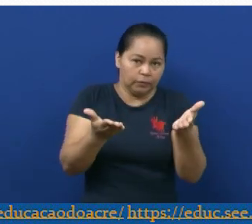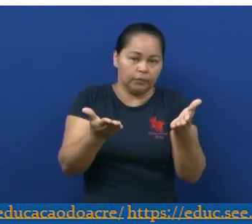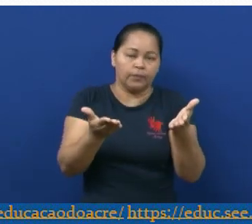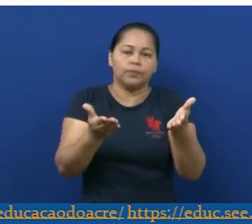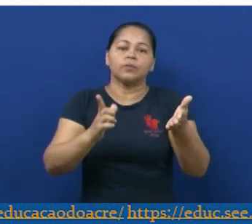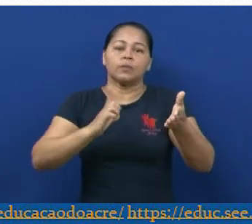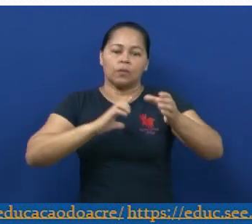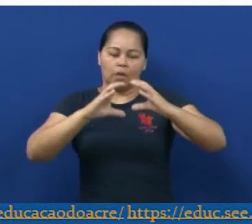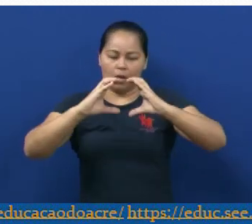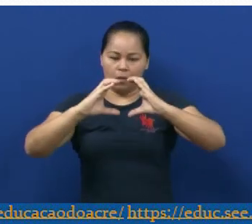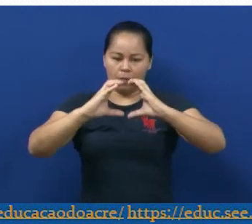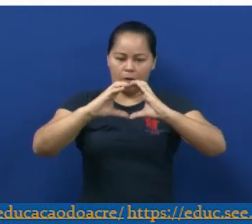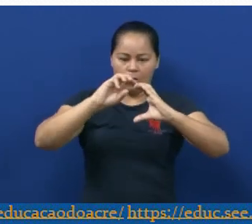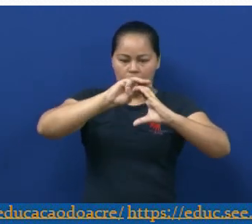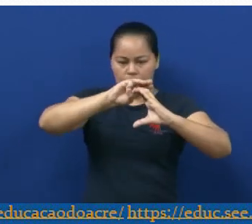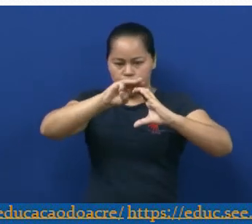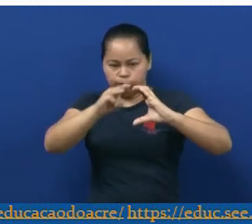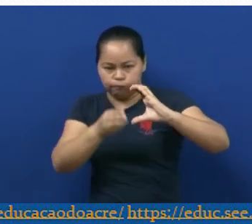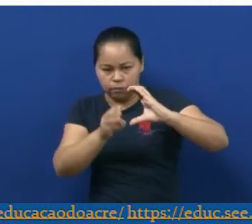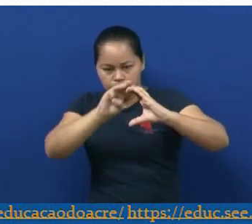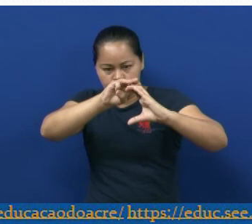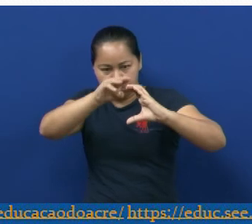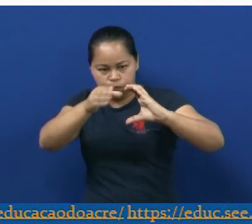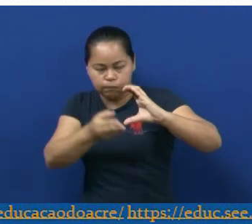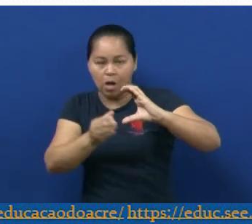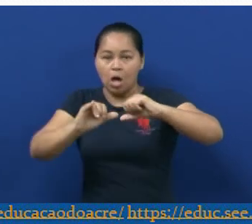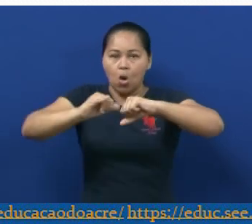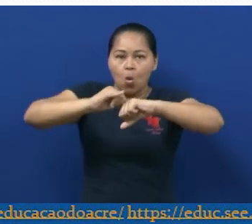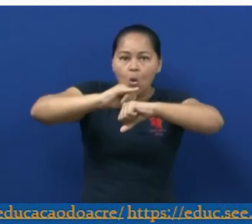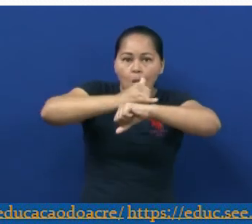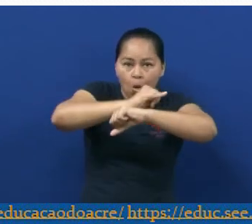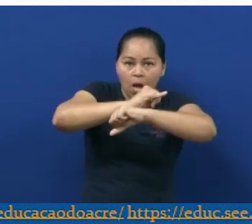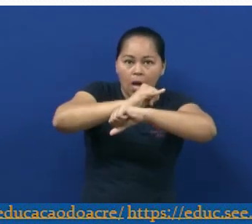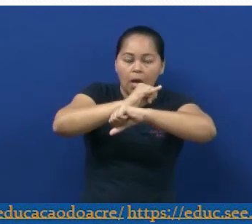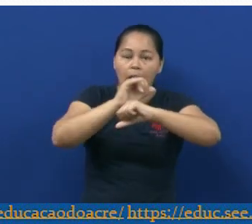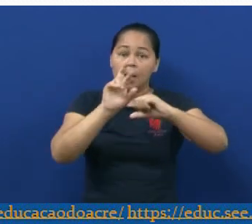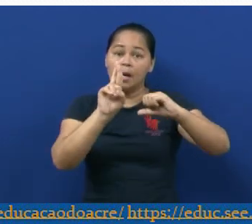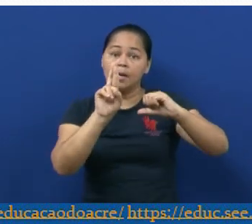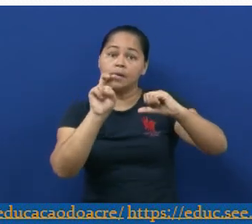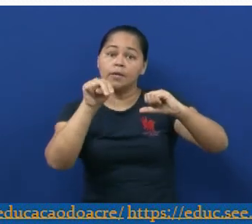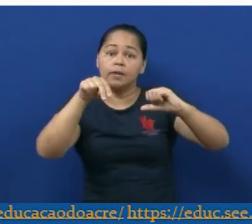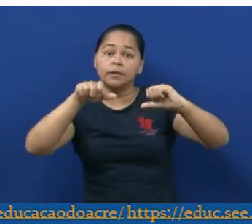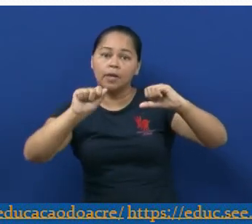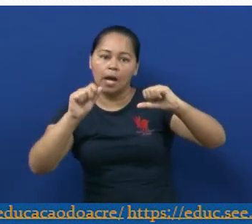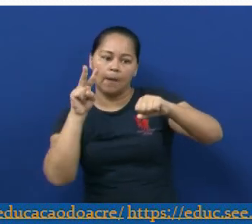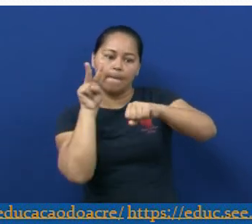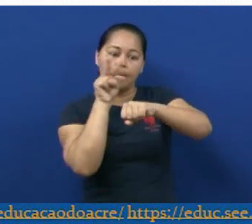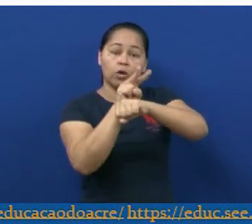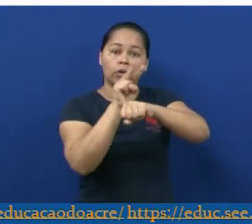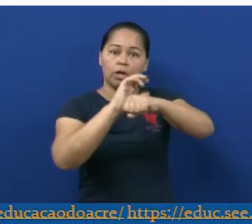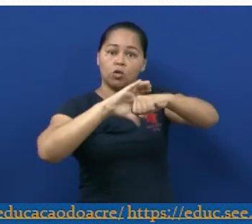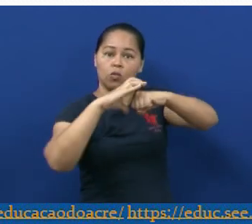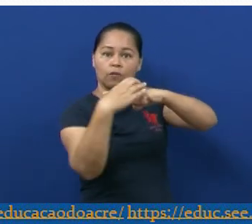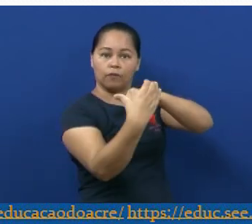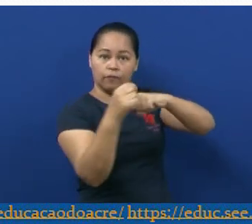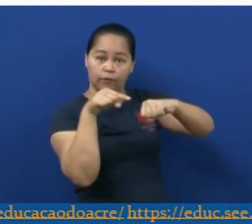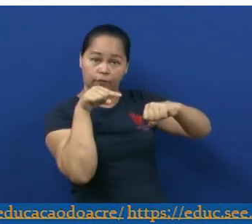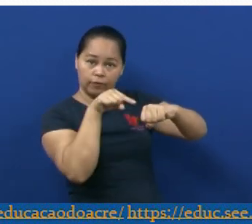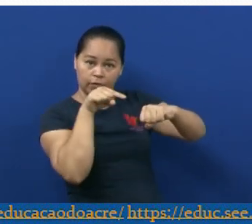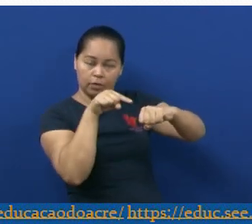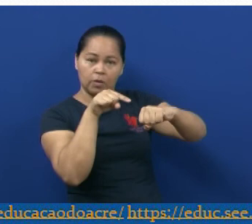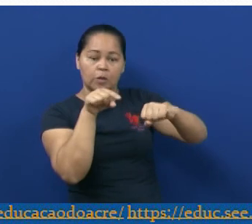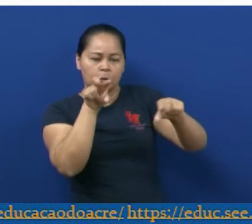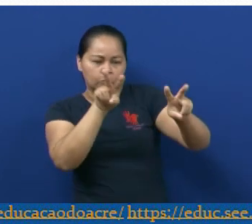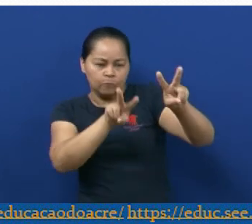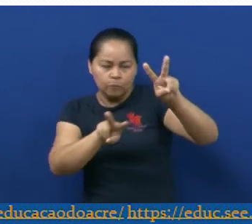essa membrana gordurosa protegendo aí o seu RNA. E aí, quando eu estou com os